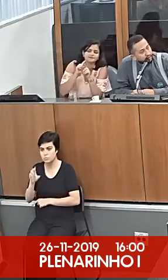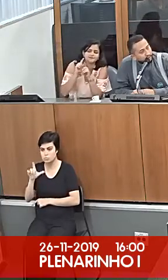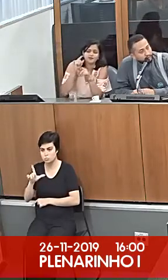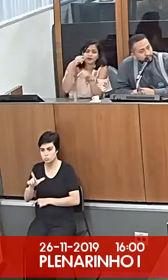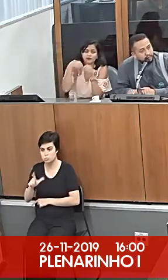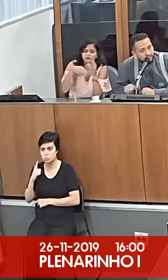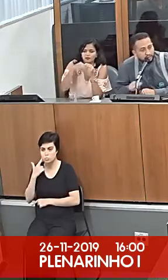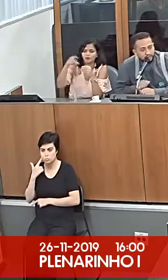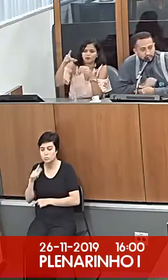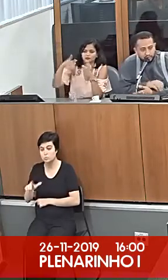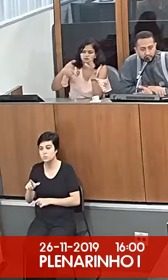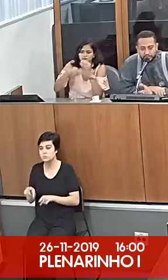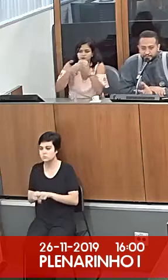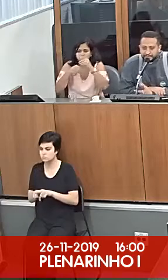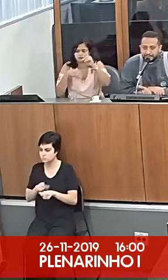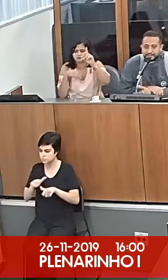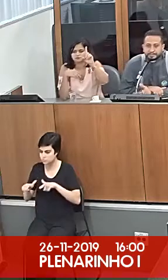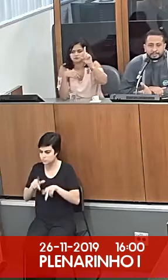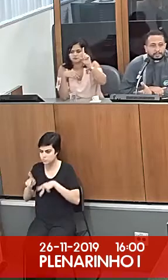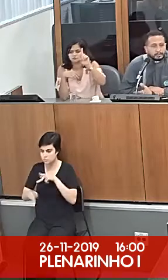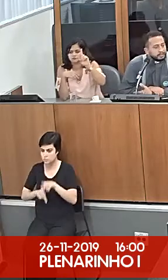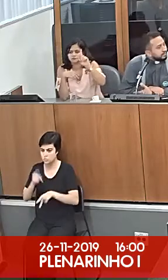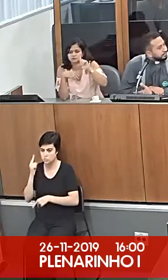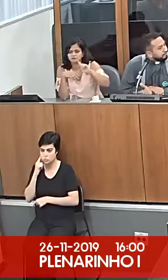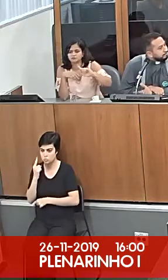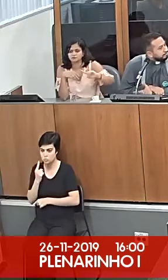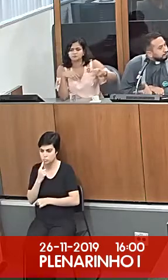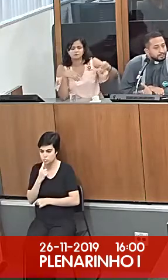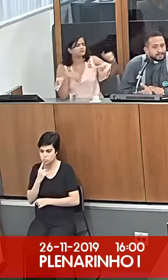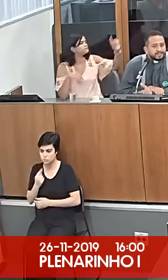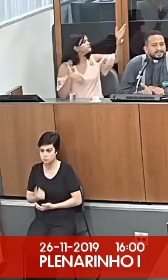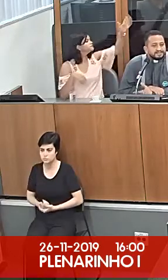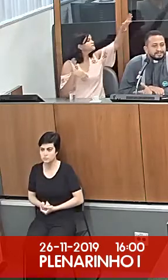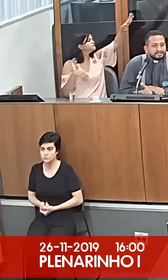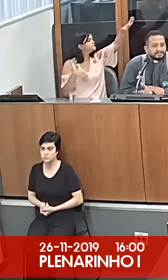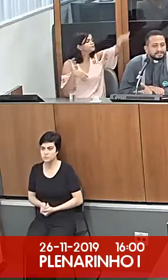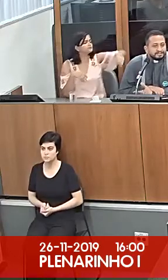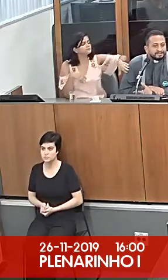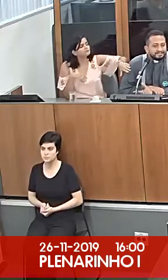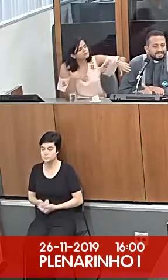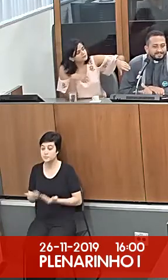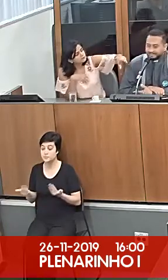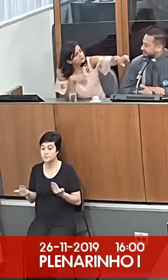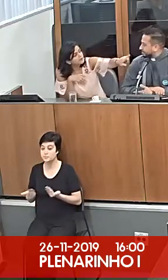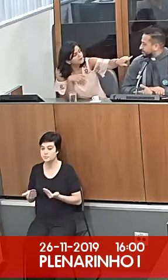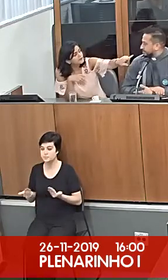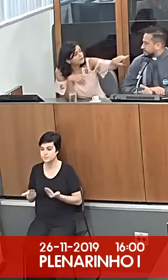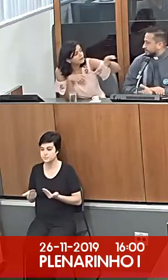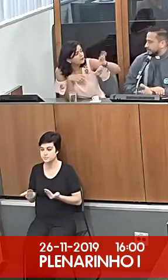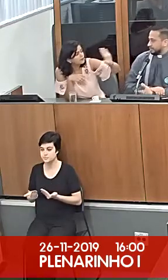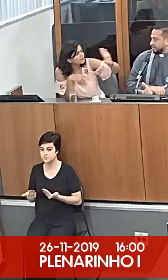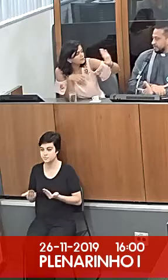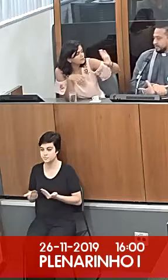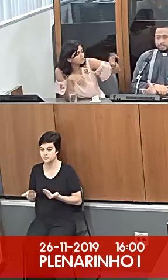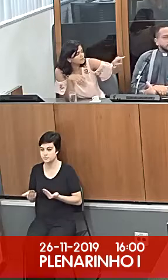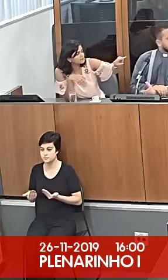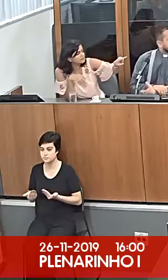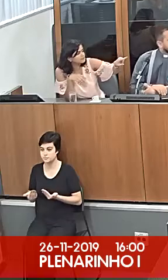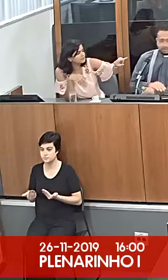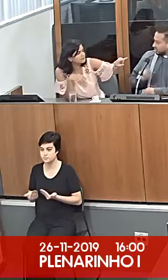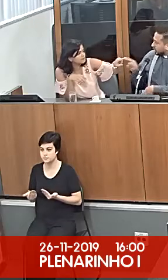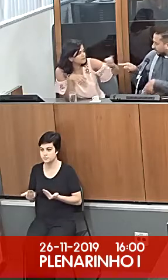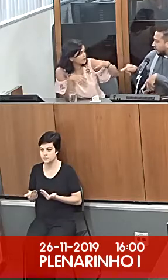todas, atuantes da Pastoral do Surdo. Muito bem. Com a palavra agora, o Jorge